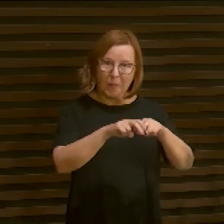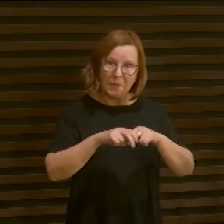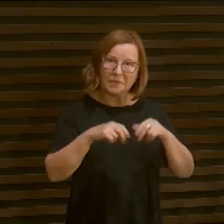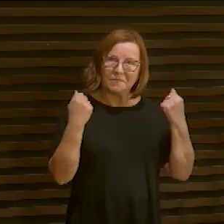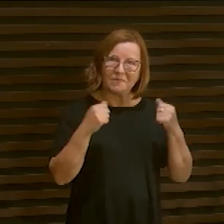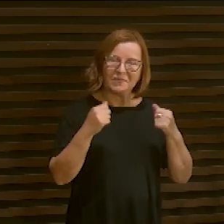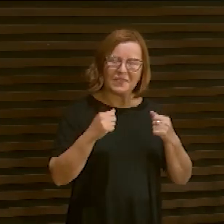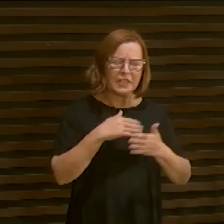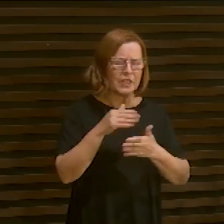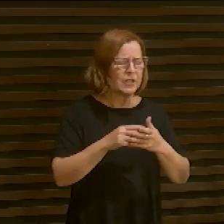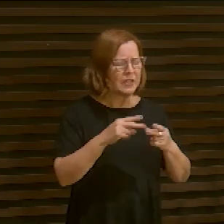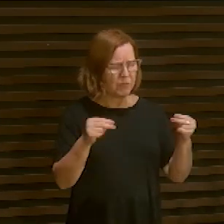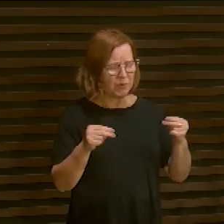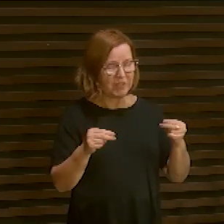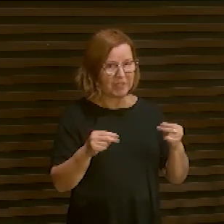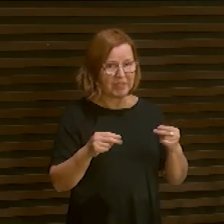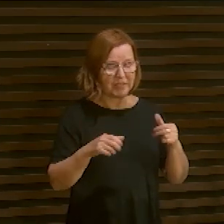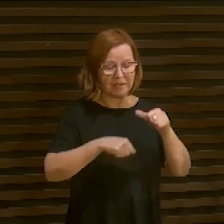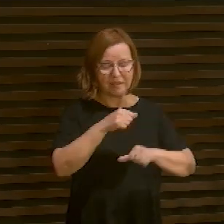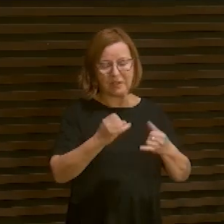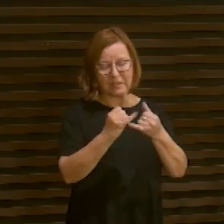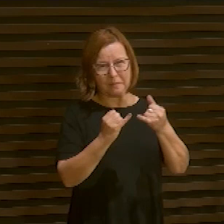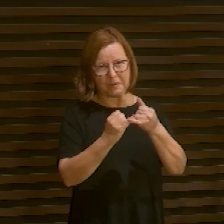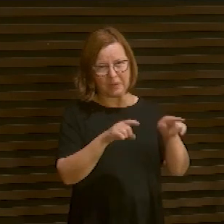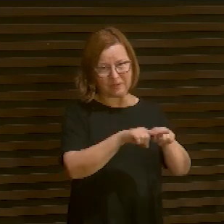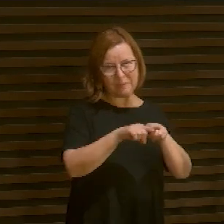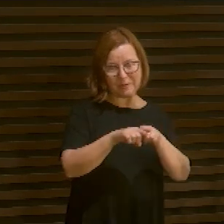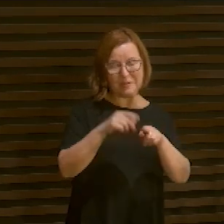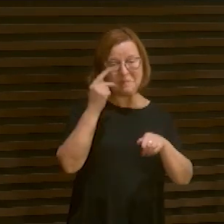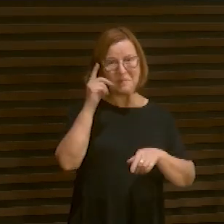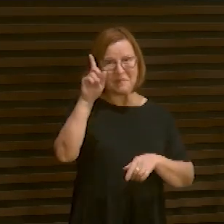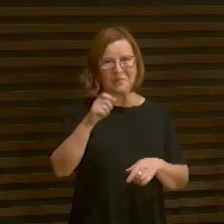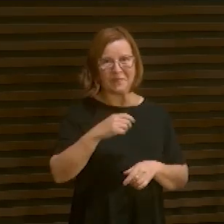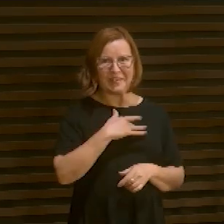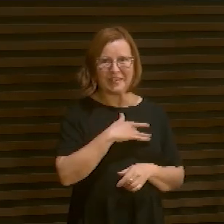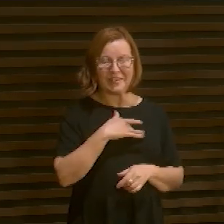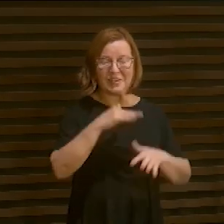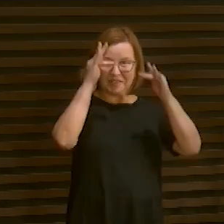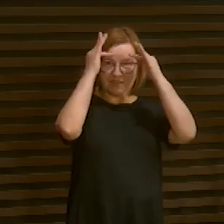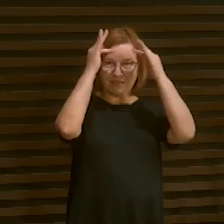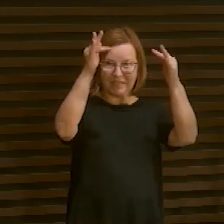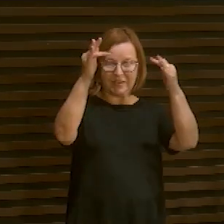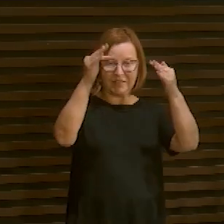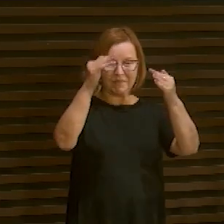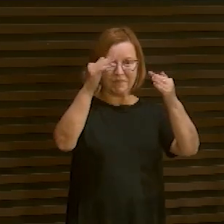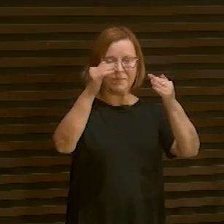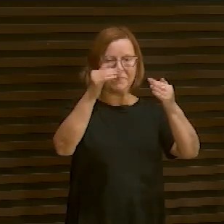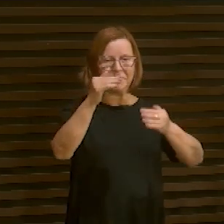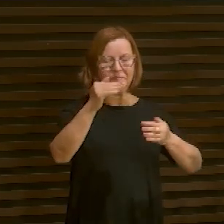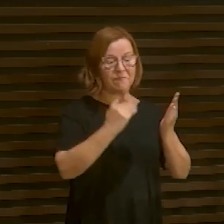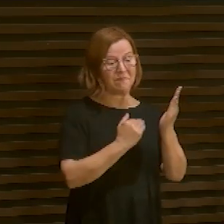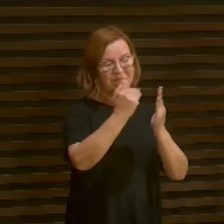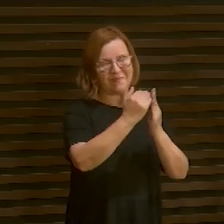tornasse semelhante aos irmãos, para ser misericordioso e fiel sumo sacerdote